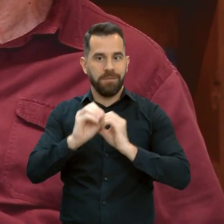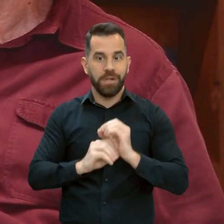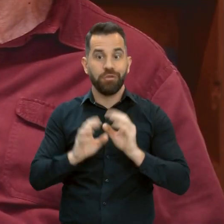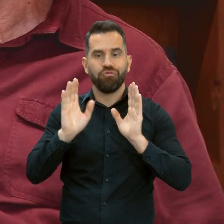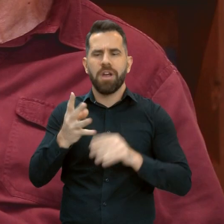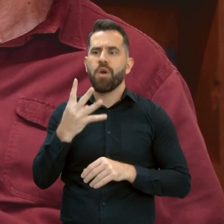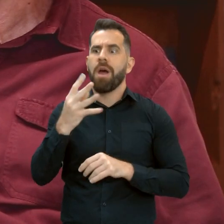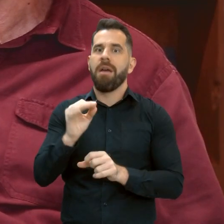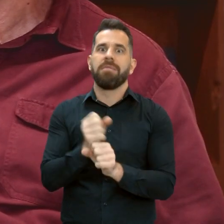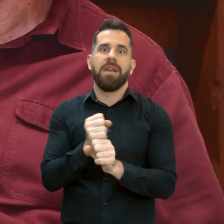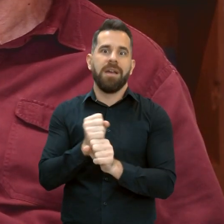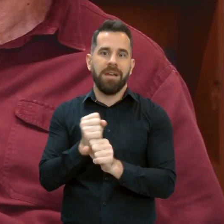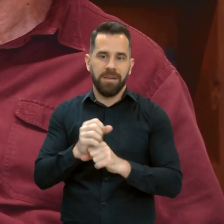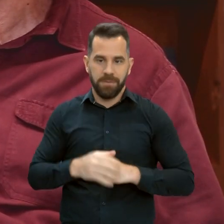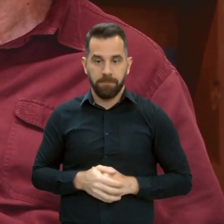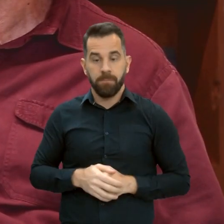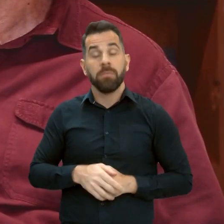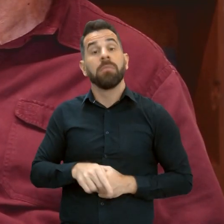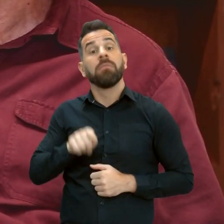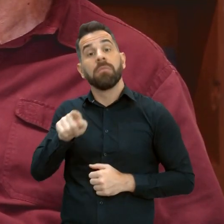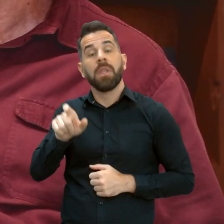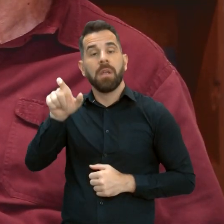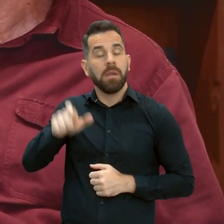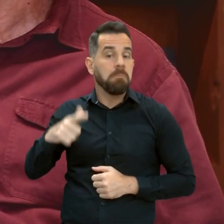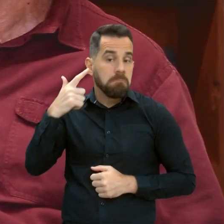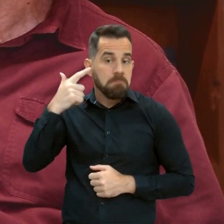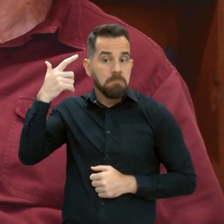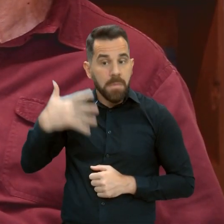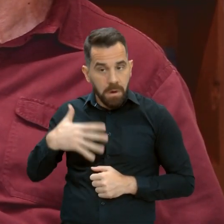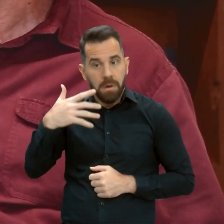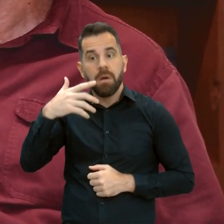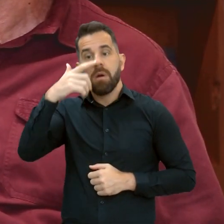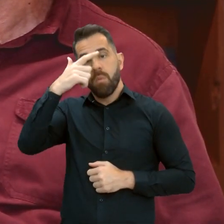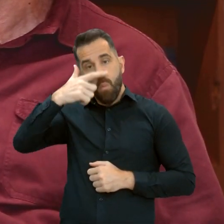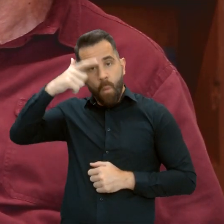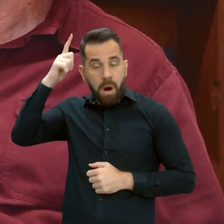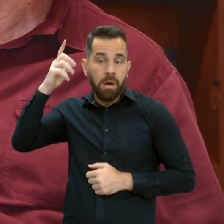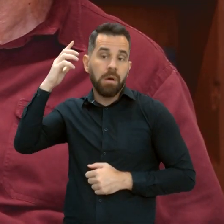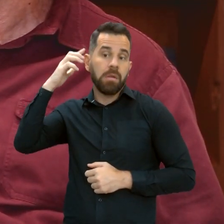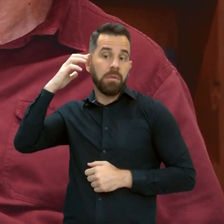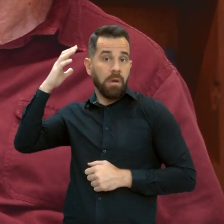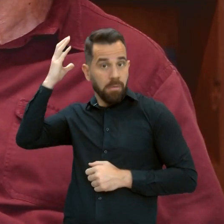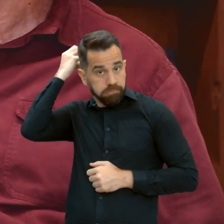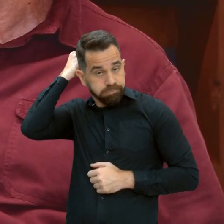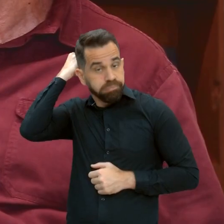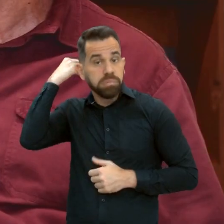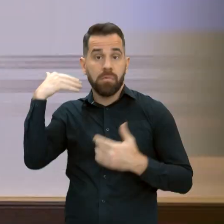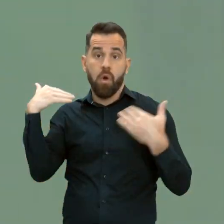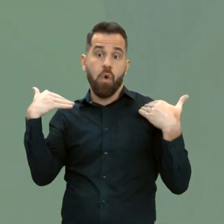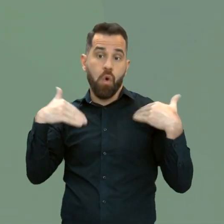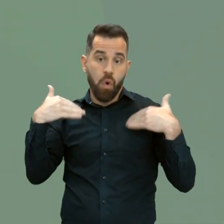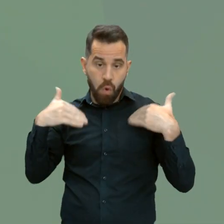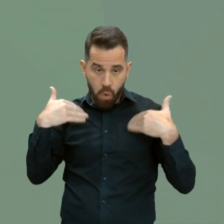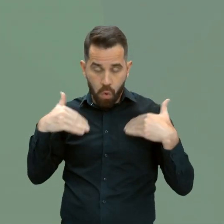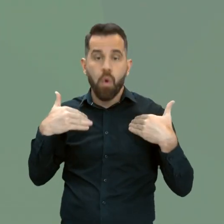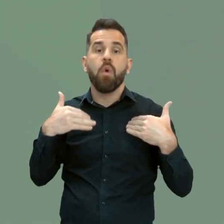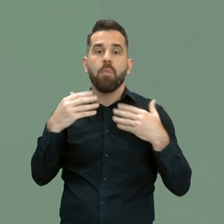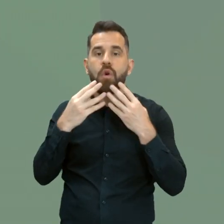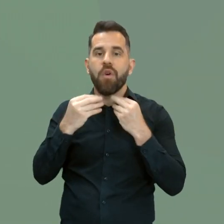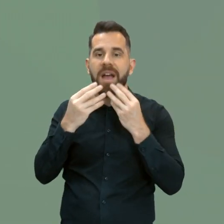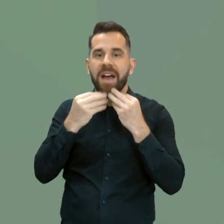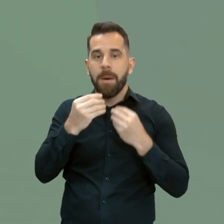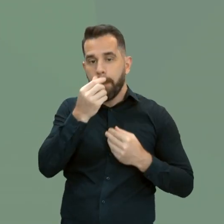descreve como um homem caucásio, tem cabelo nos ombros e cavanhaque. E ele é autor da obra